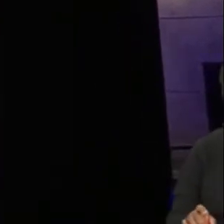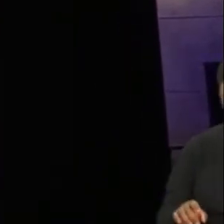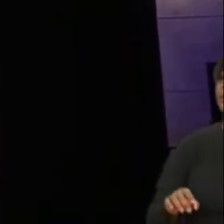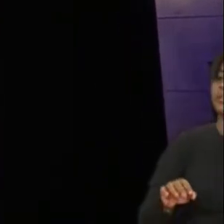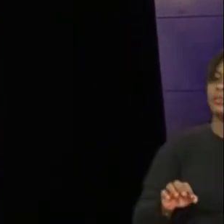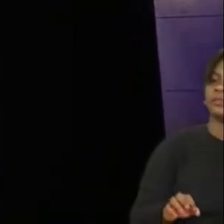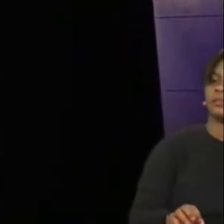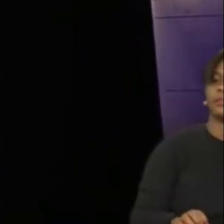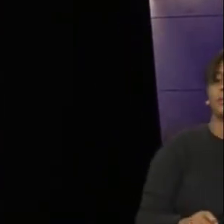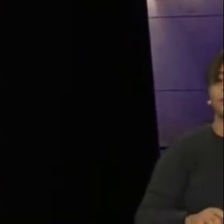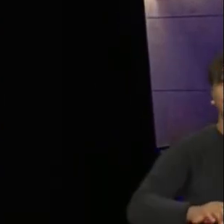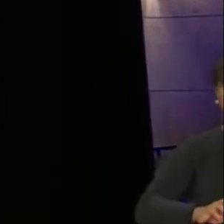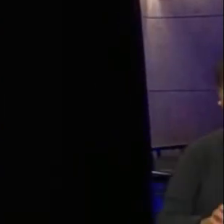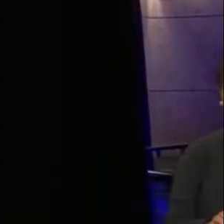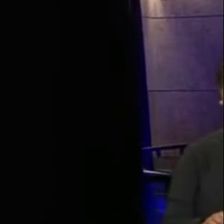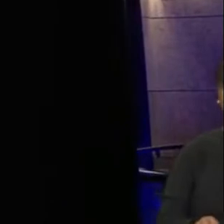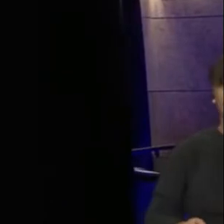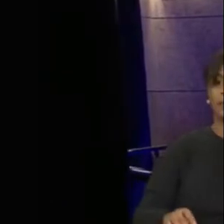preocupe não,